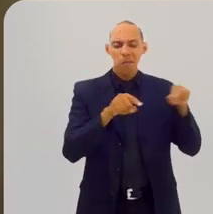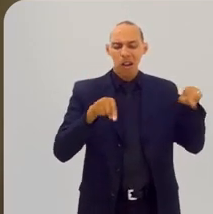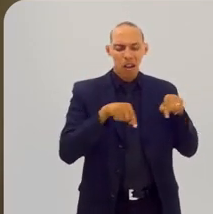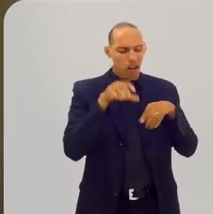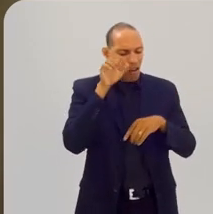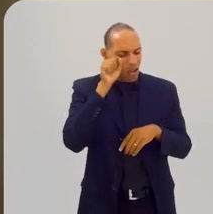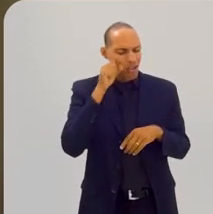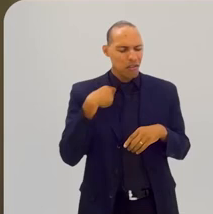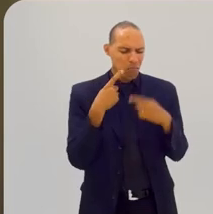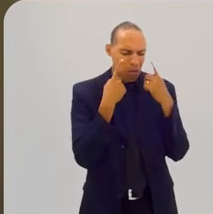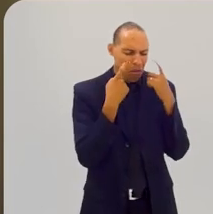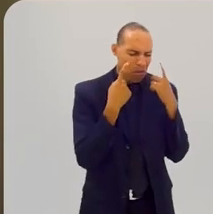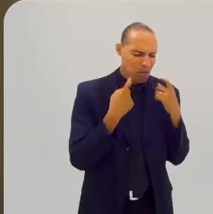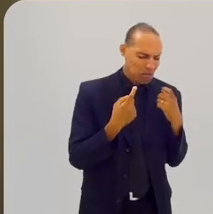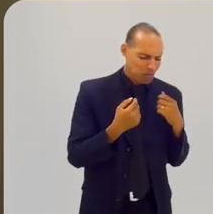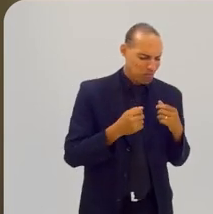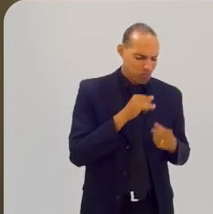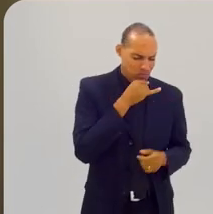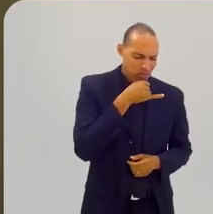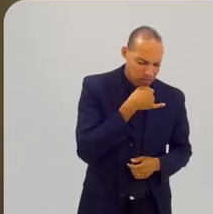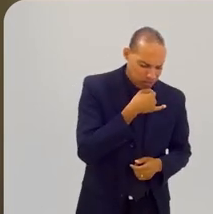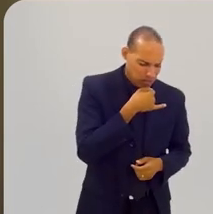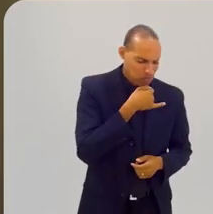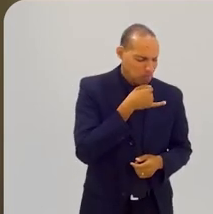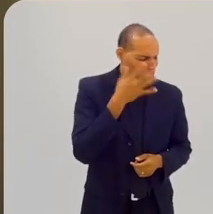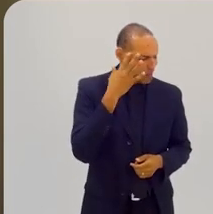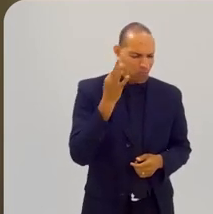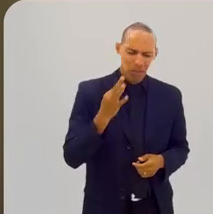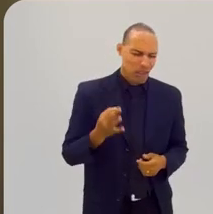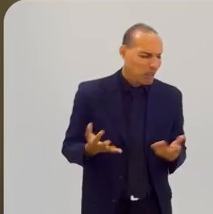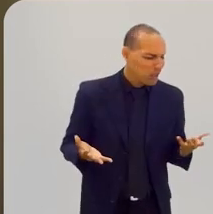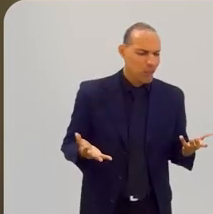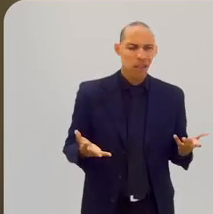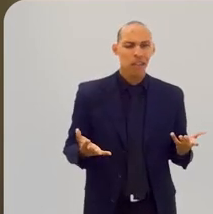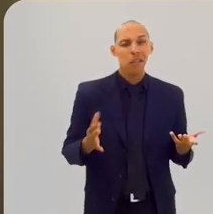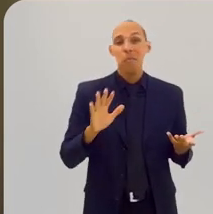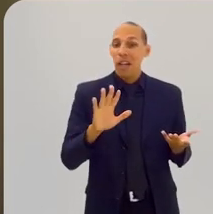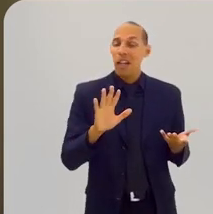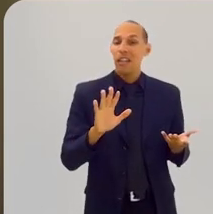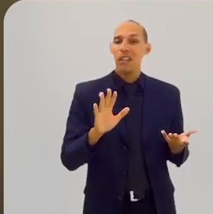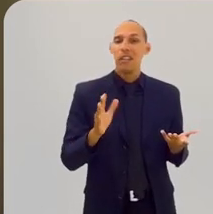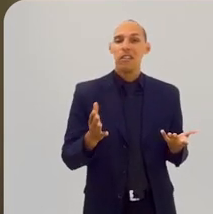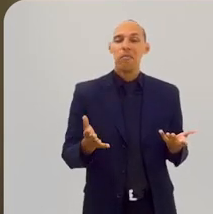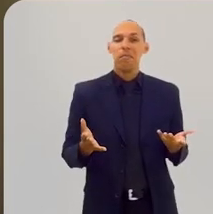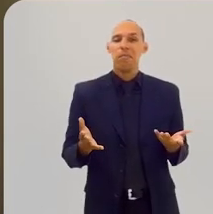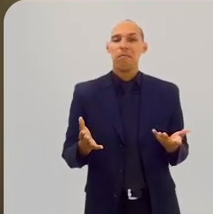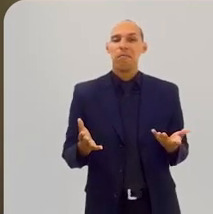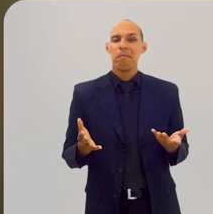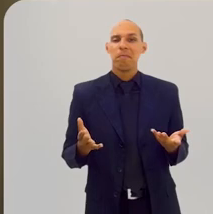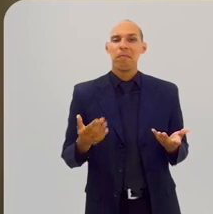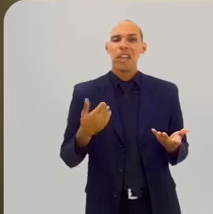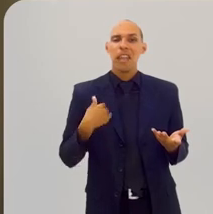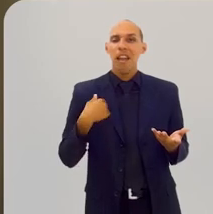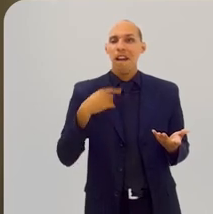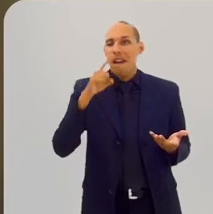no quarto chorando triste sem entender mas é aquilo que eu te falei quando eu tava com quando eu podia criar